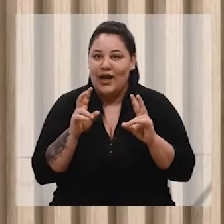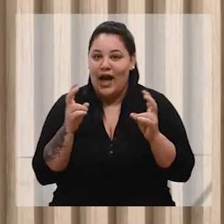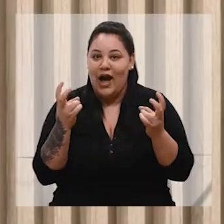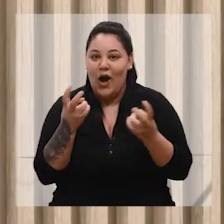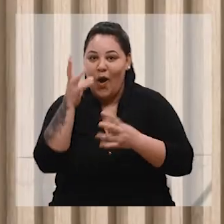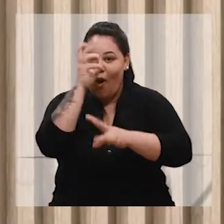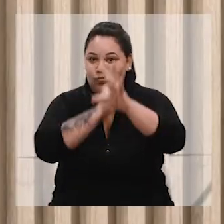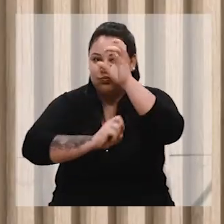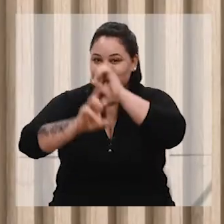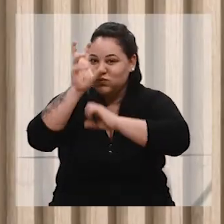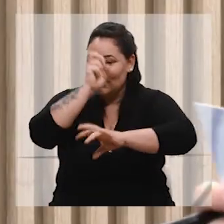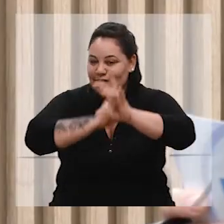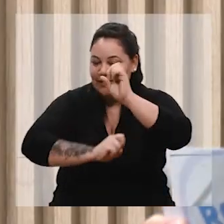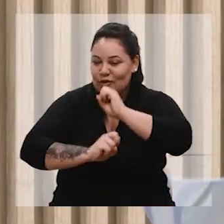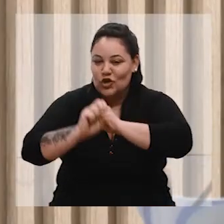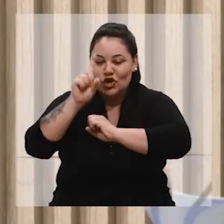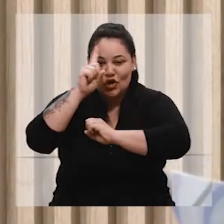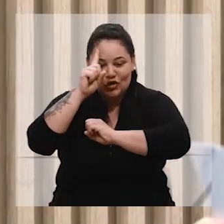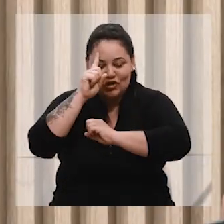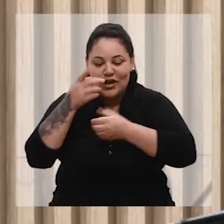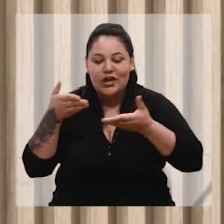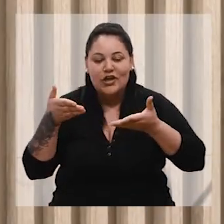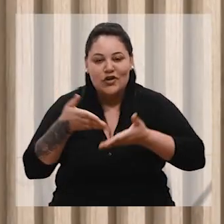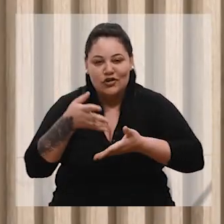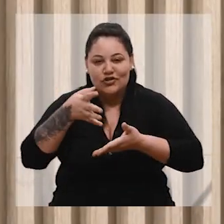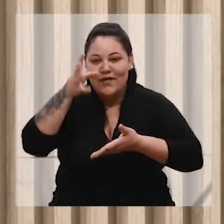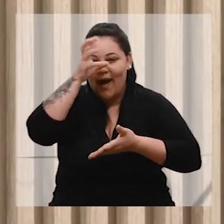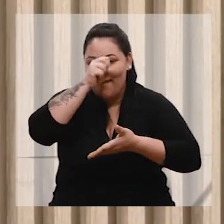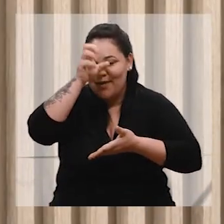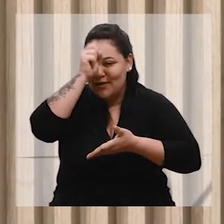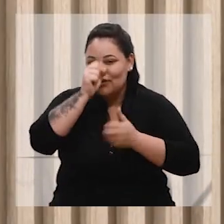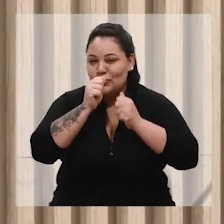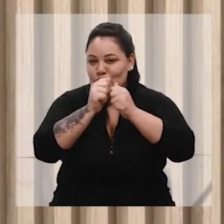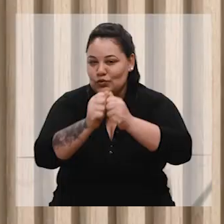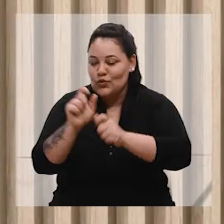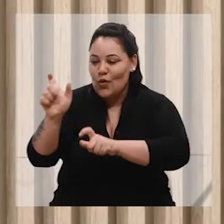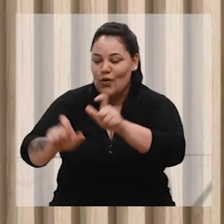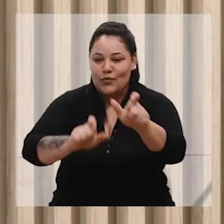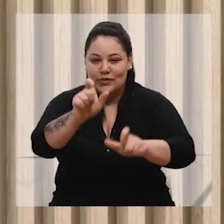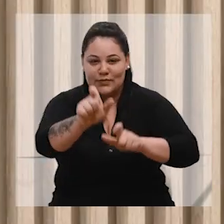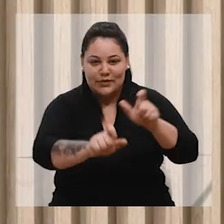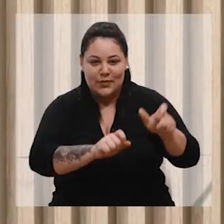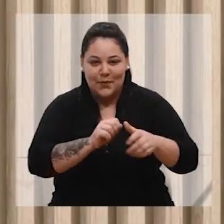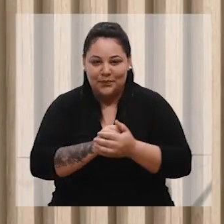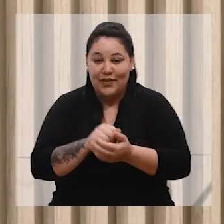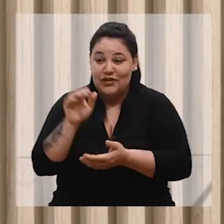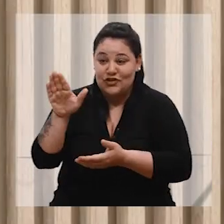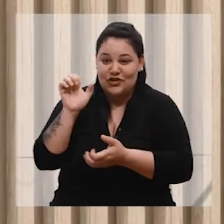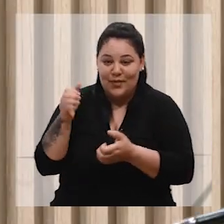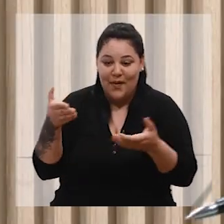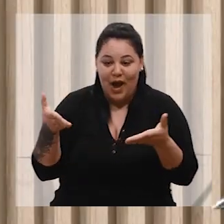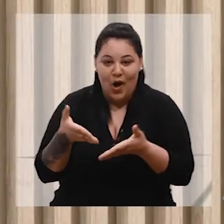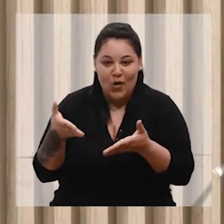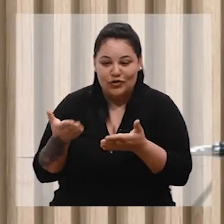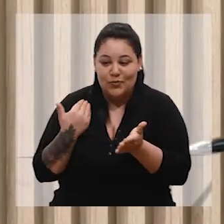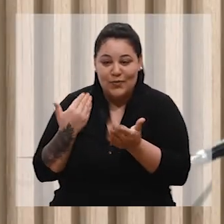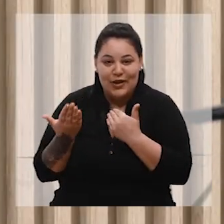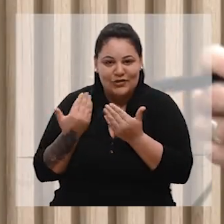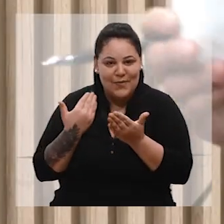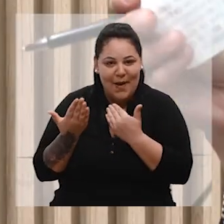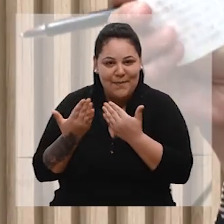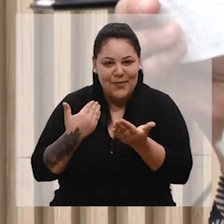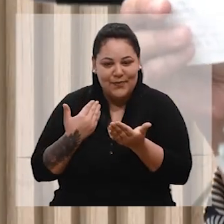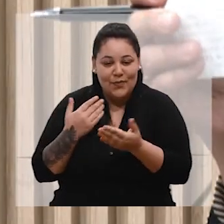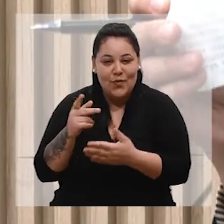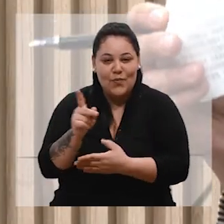de Saberes. Estamos todo dia aprendendo e vamos aprender hoje com nossos convidados. A gente